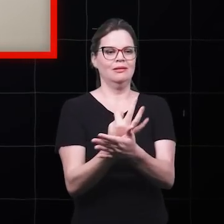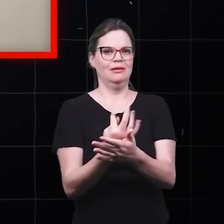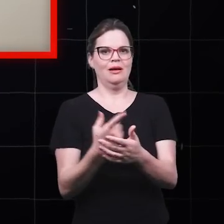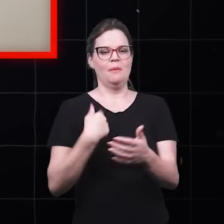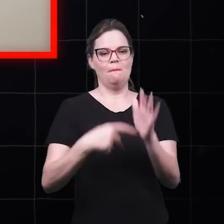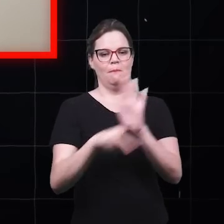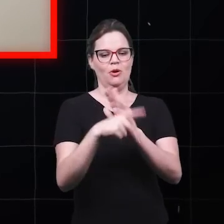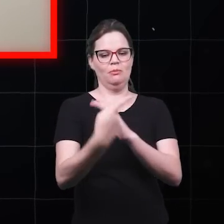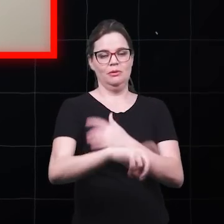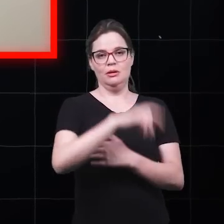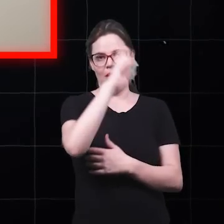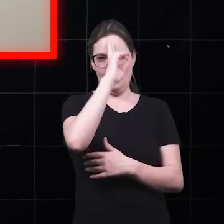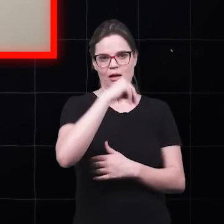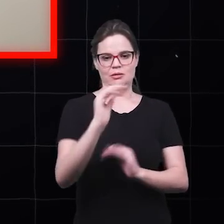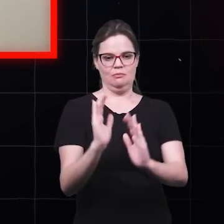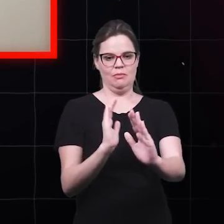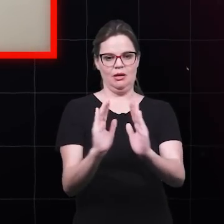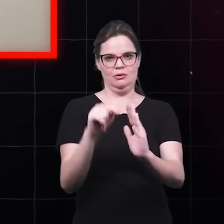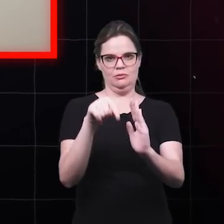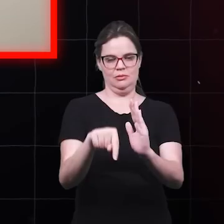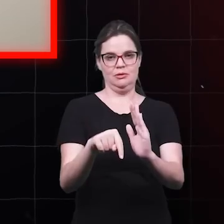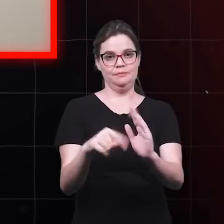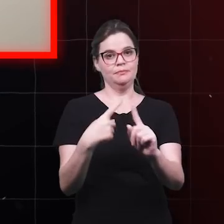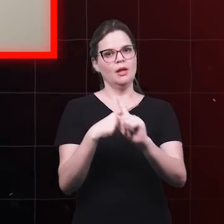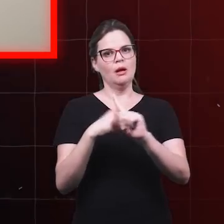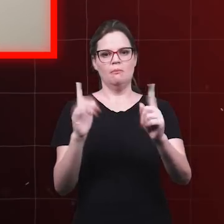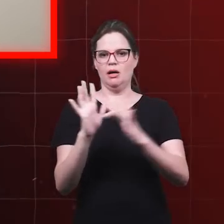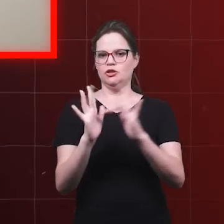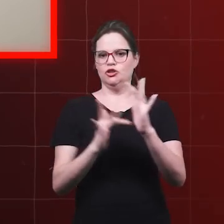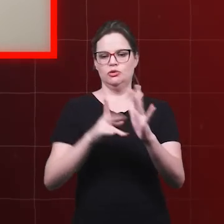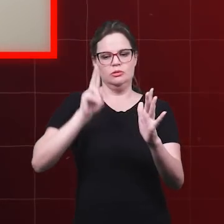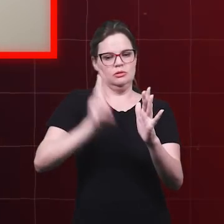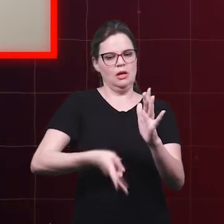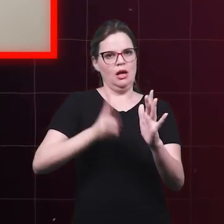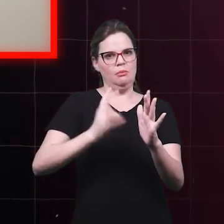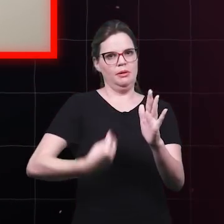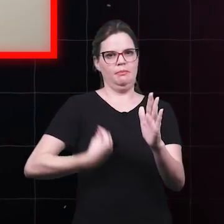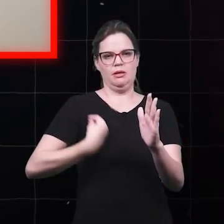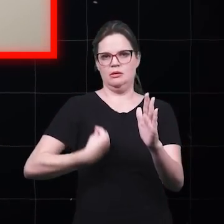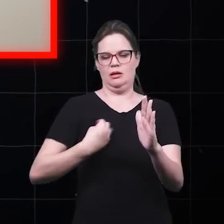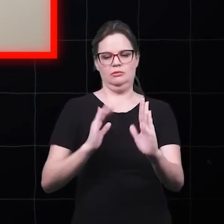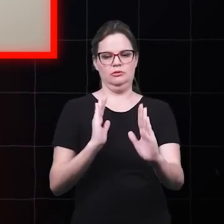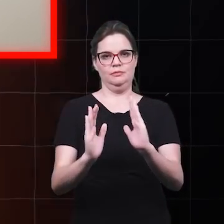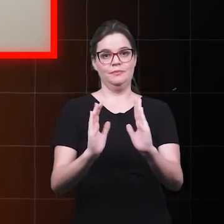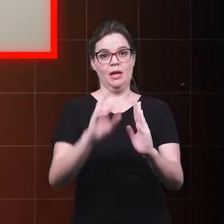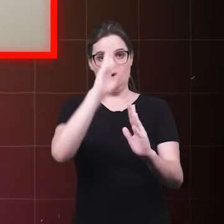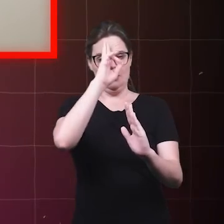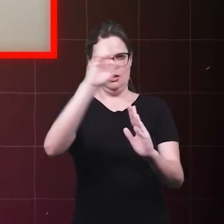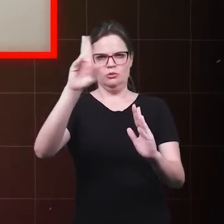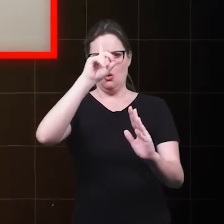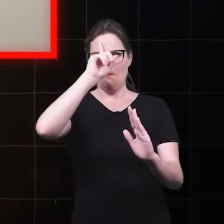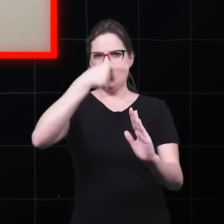período. Mas Jesus estava presente naquela festa e houve uma intervenção do Senhor.